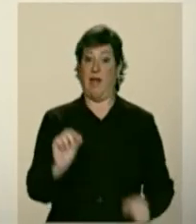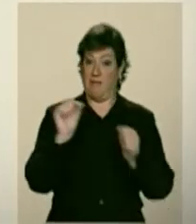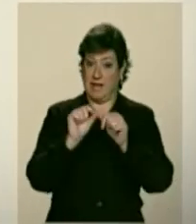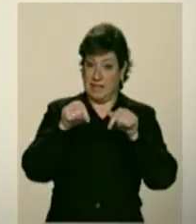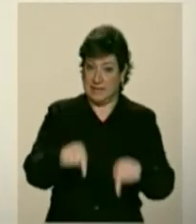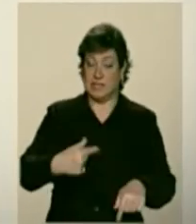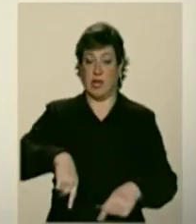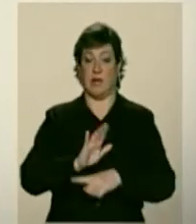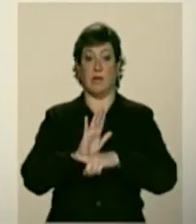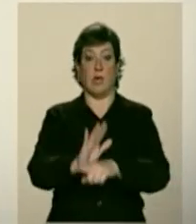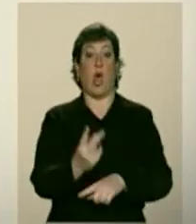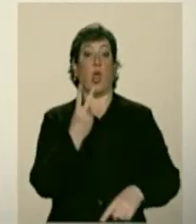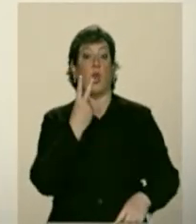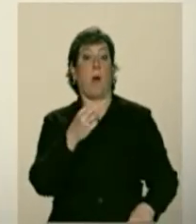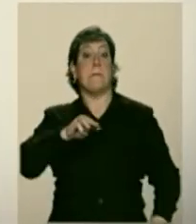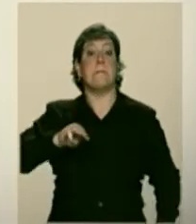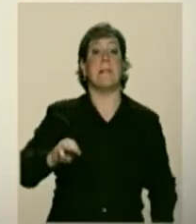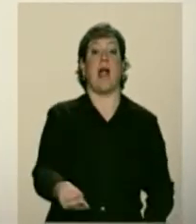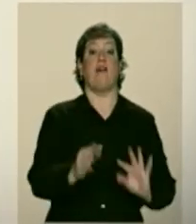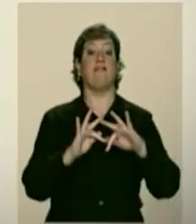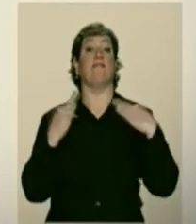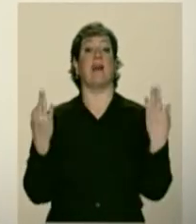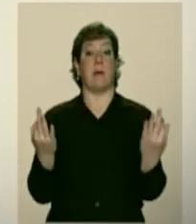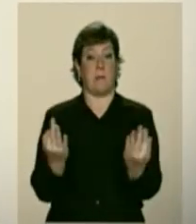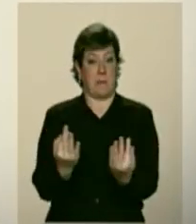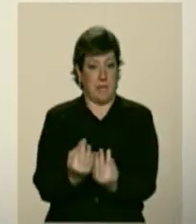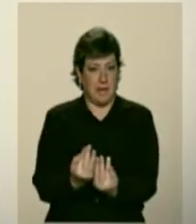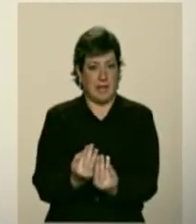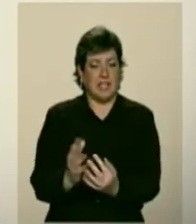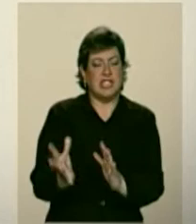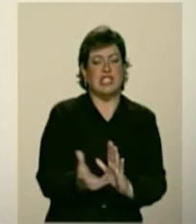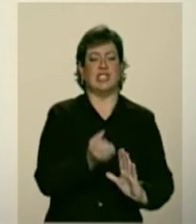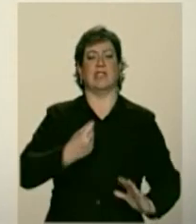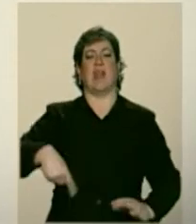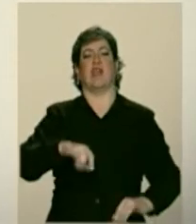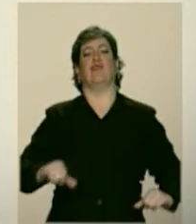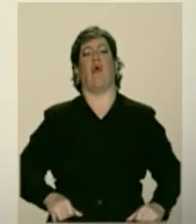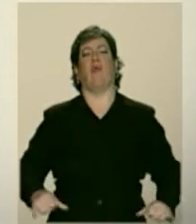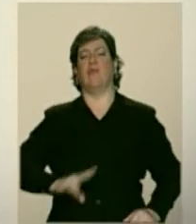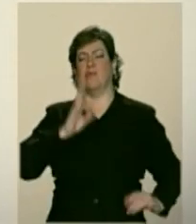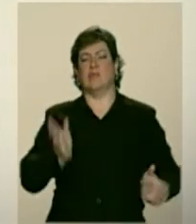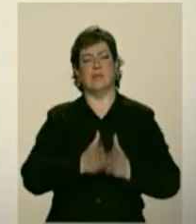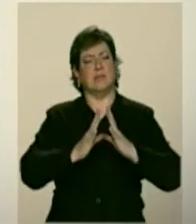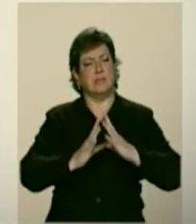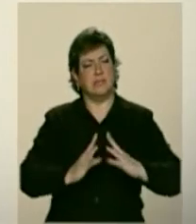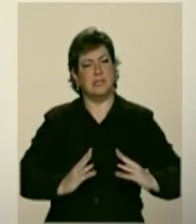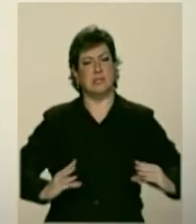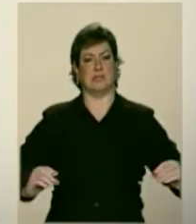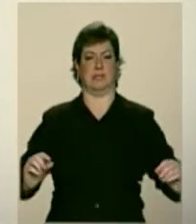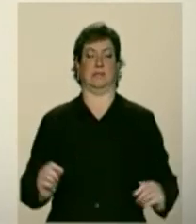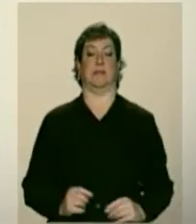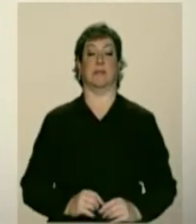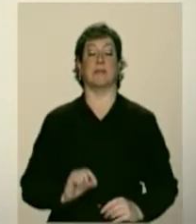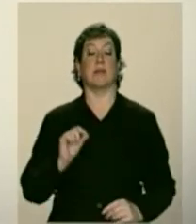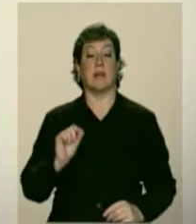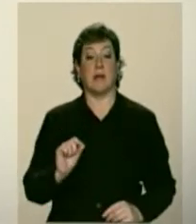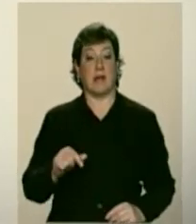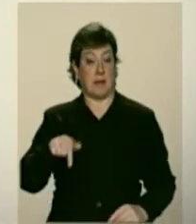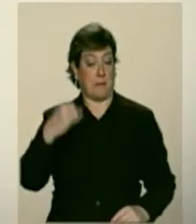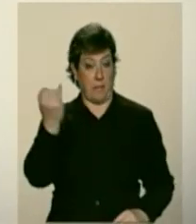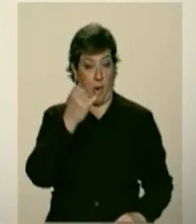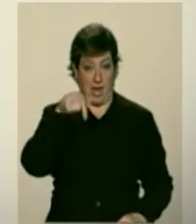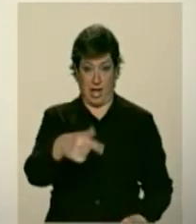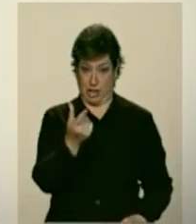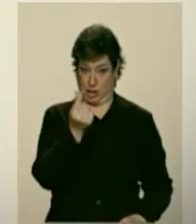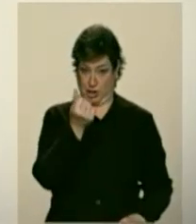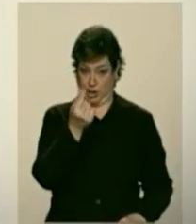beneficiar 2 milhões de famílias, tirando-as da extrema pobreza. Uma coisa importante, Luciano, é que esse dinheiro